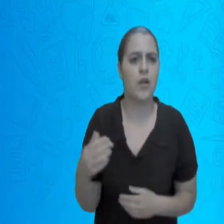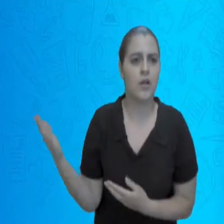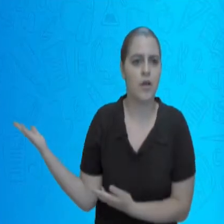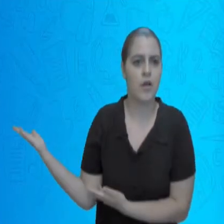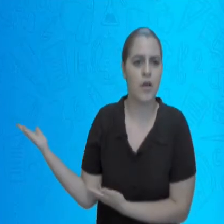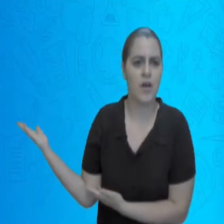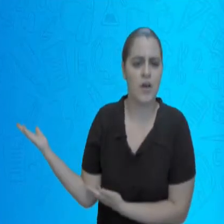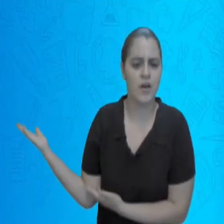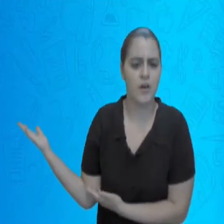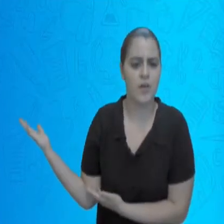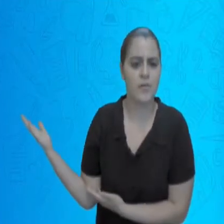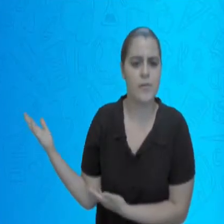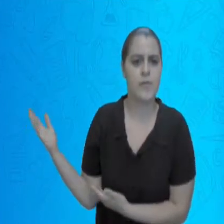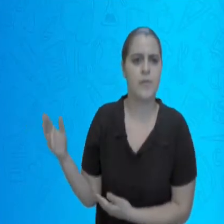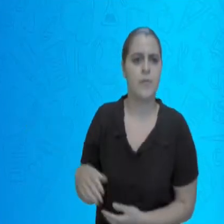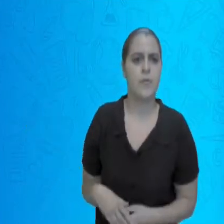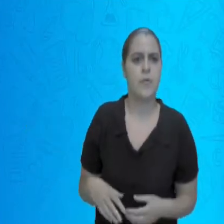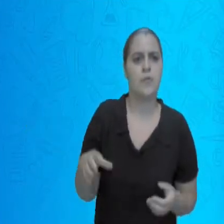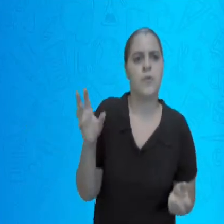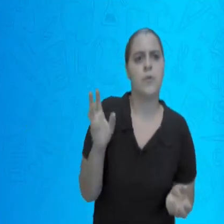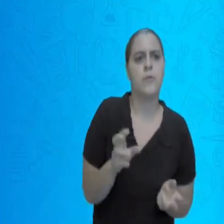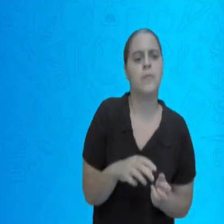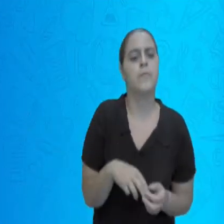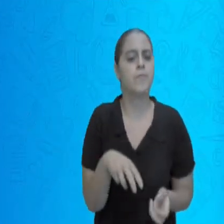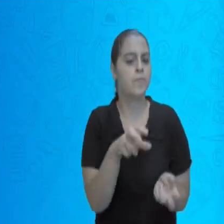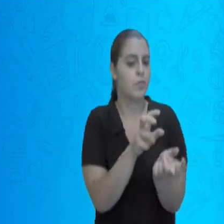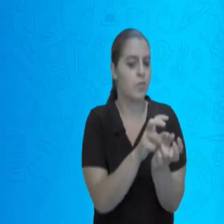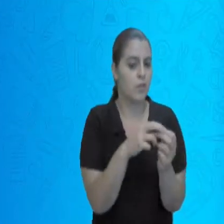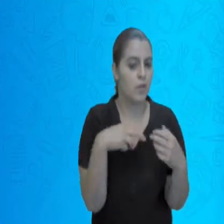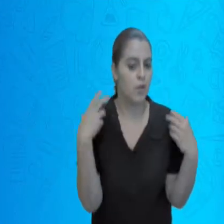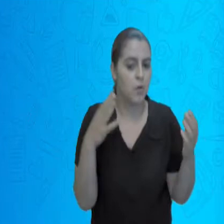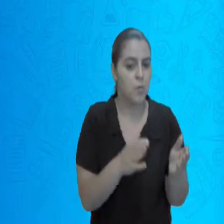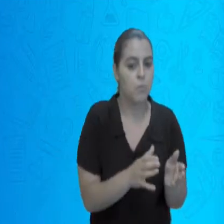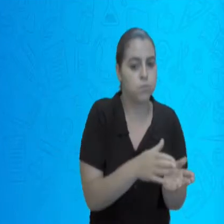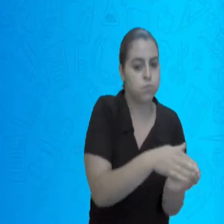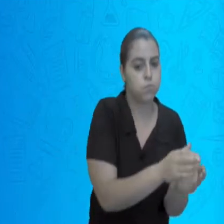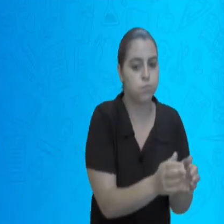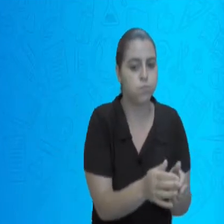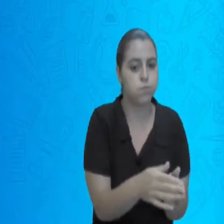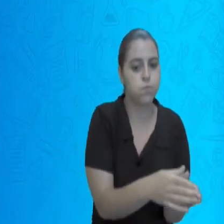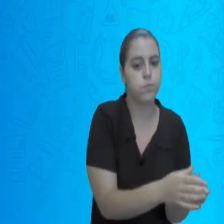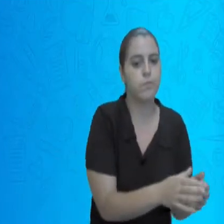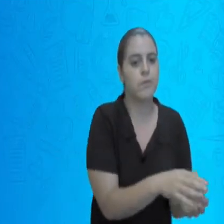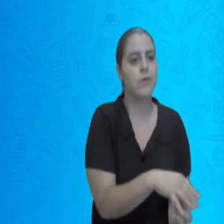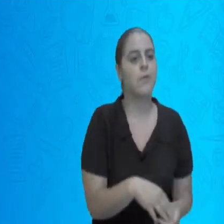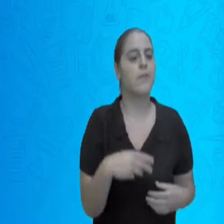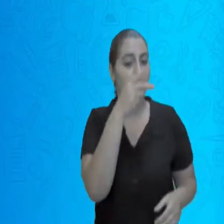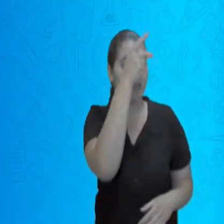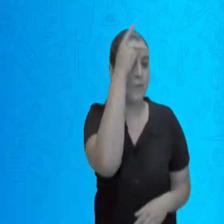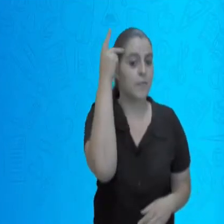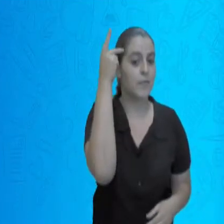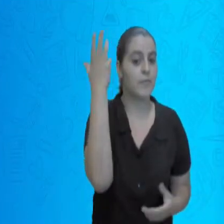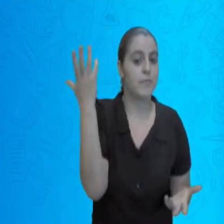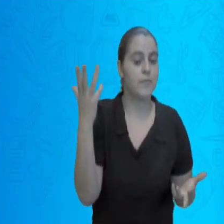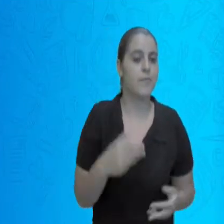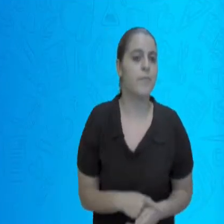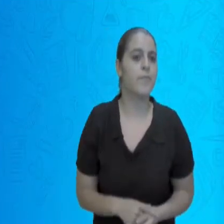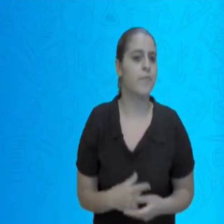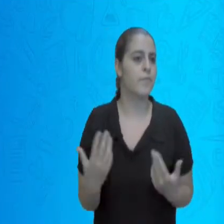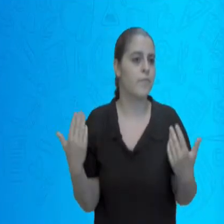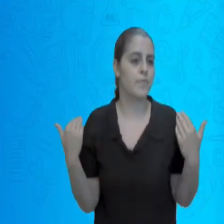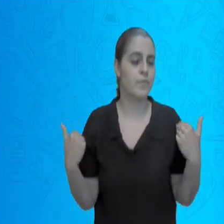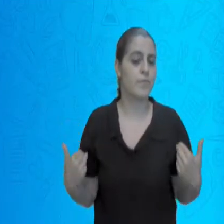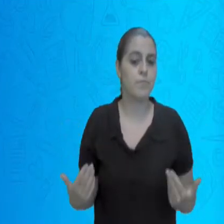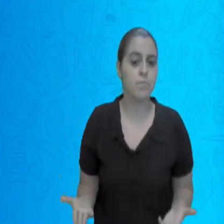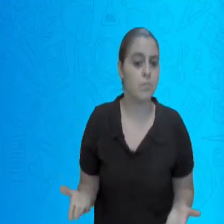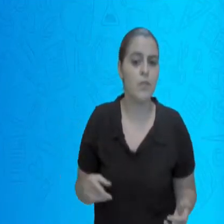ariranha, mas podia ser um elefante, podia ser uma baleia, podia ser o ser humano, né? Podia ser um